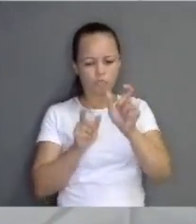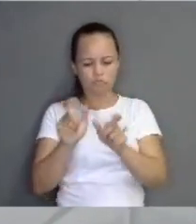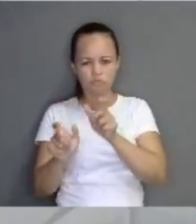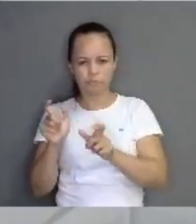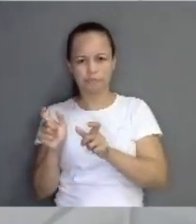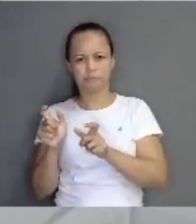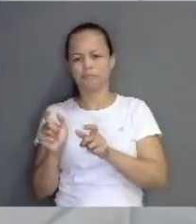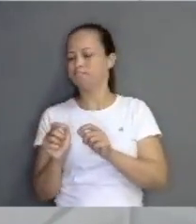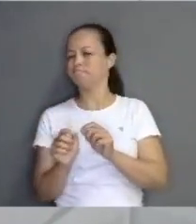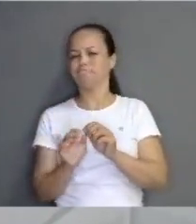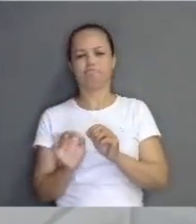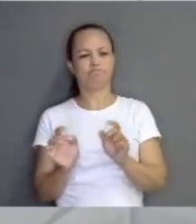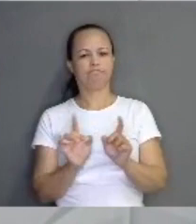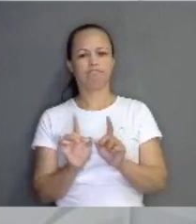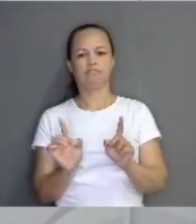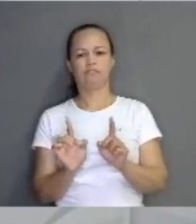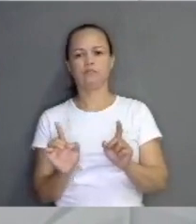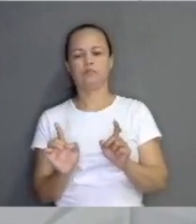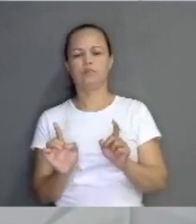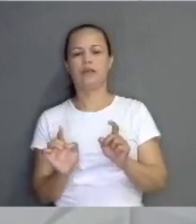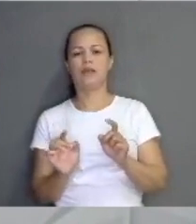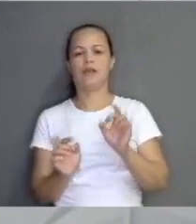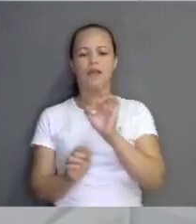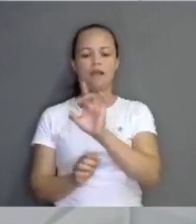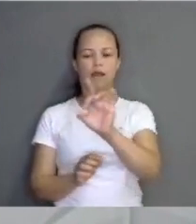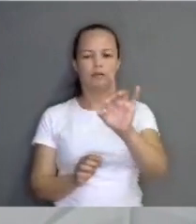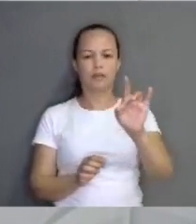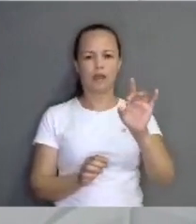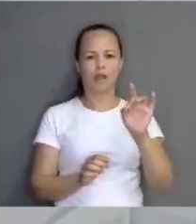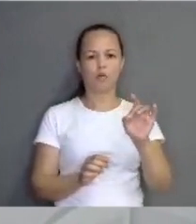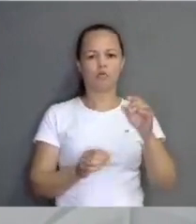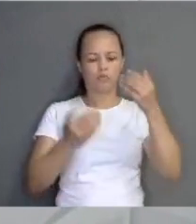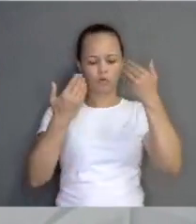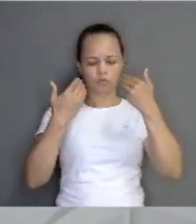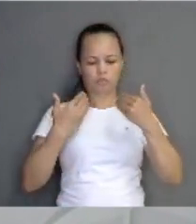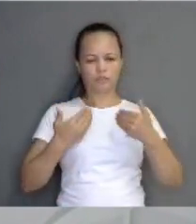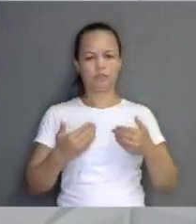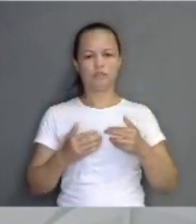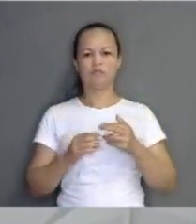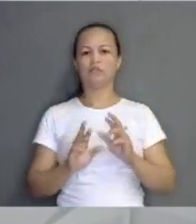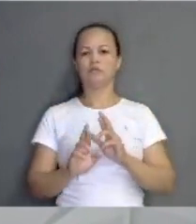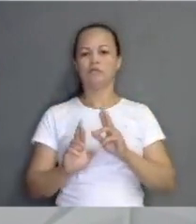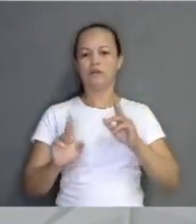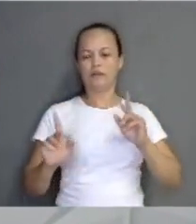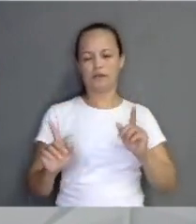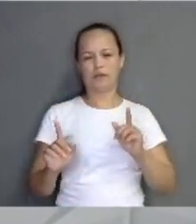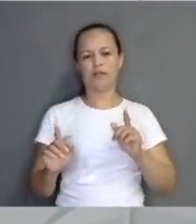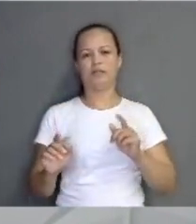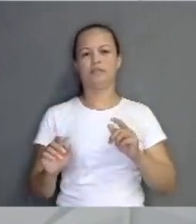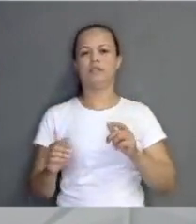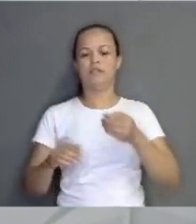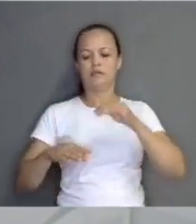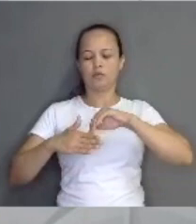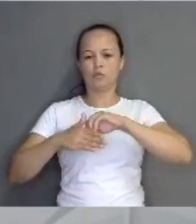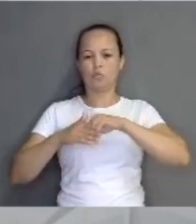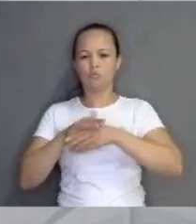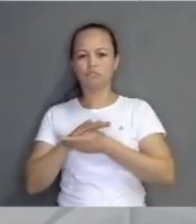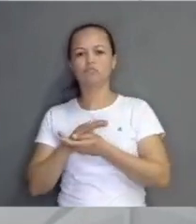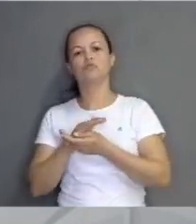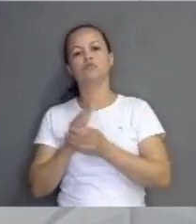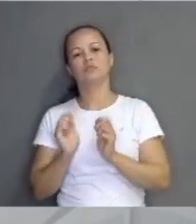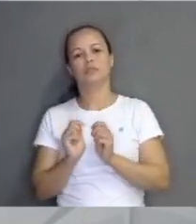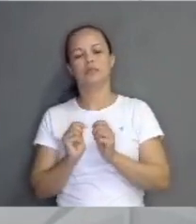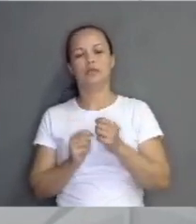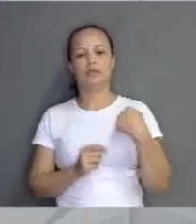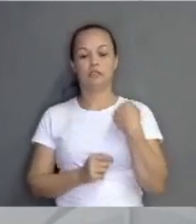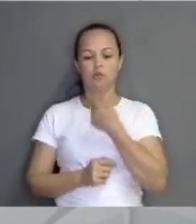seu estilo e hábitos. E a gente aqui tem que, ó, saber separar e respeitar todos eles. Tá